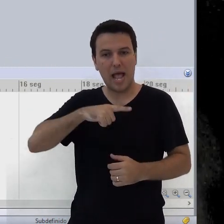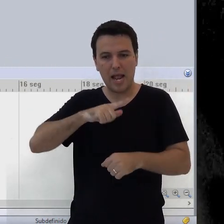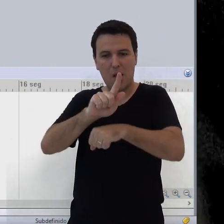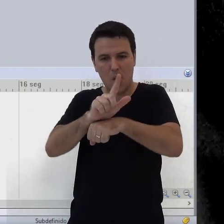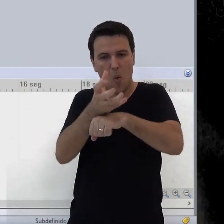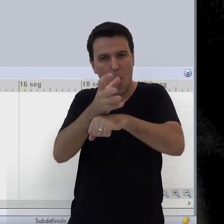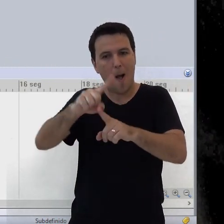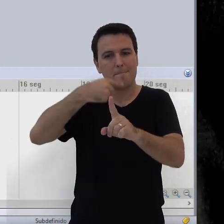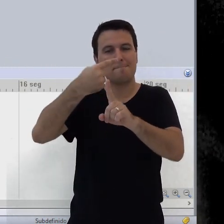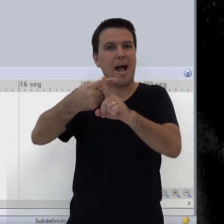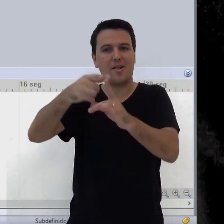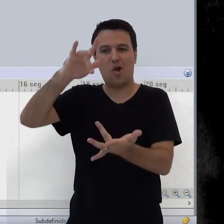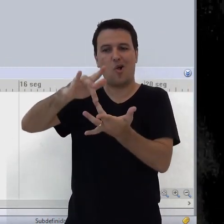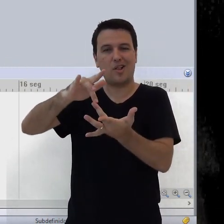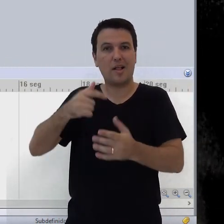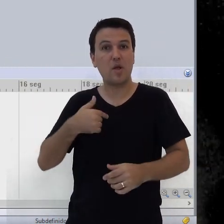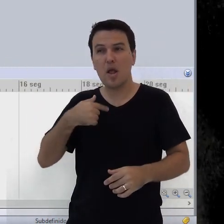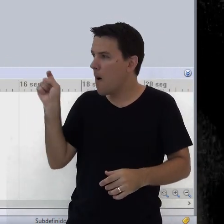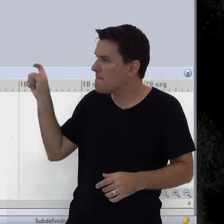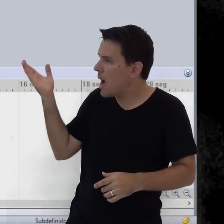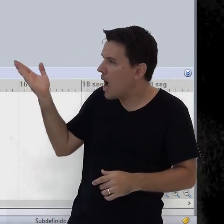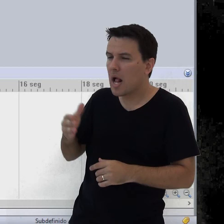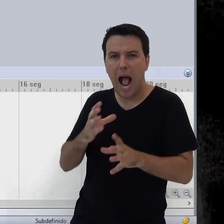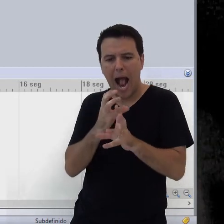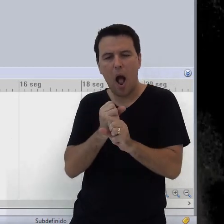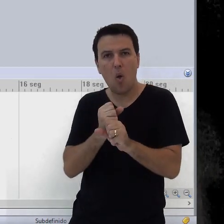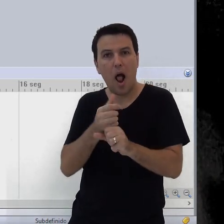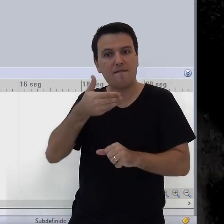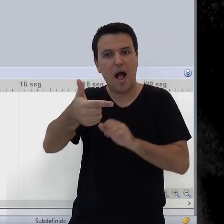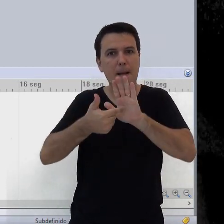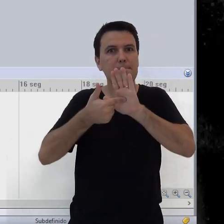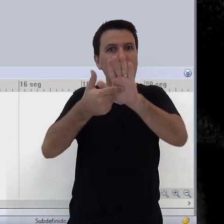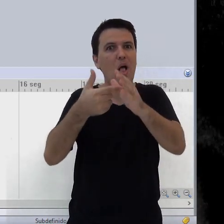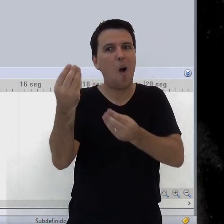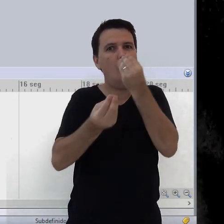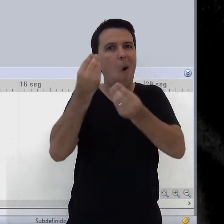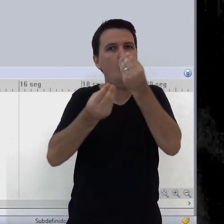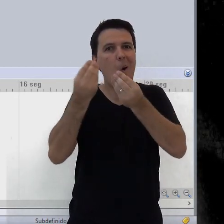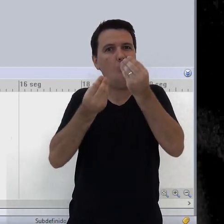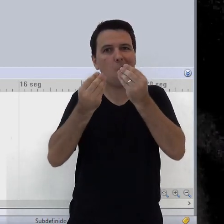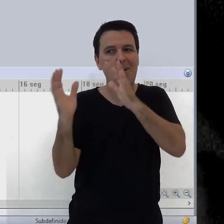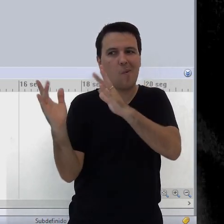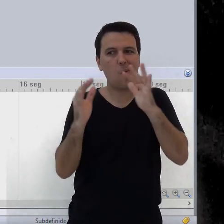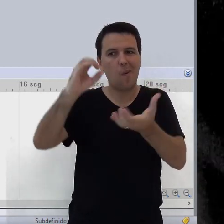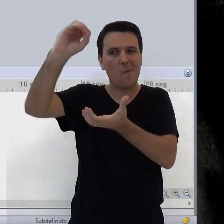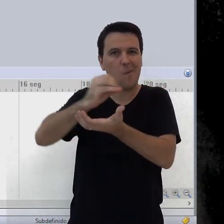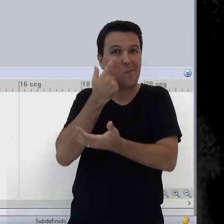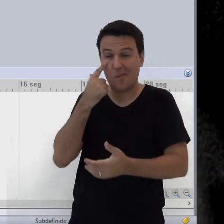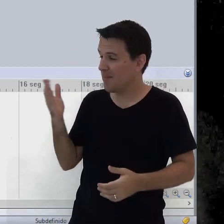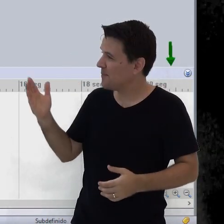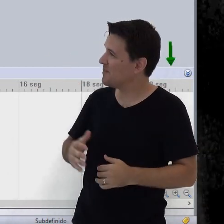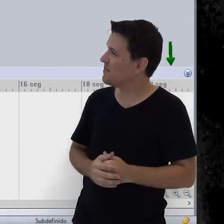contato e gravidade. Se eu agora clicar aqui em calcular, ele vai me mostrar já o nosso movimento básico.